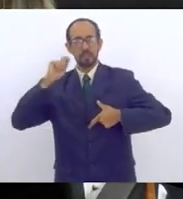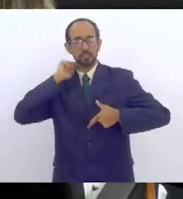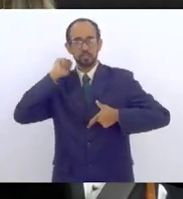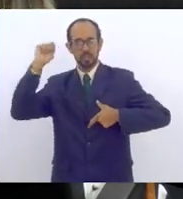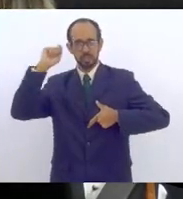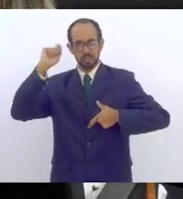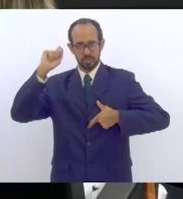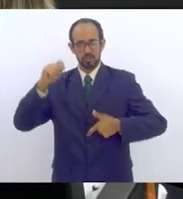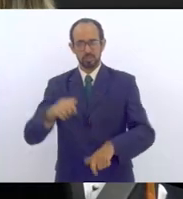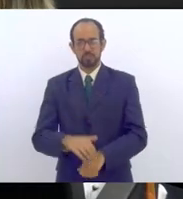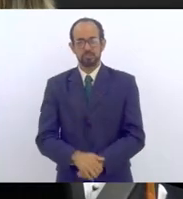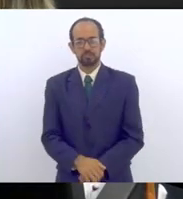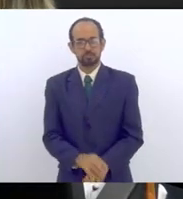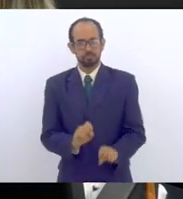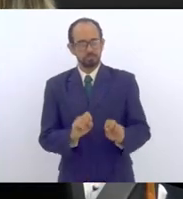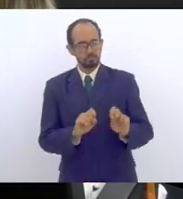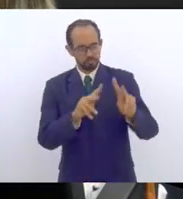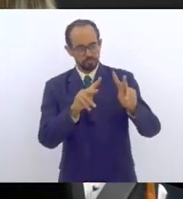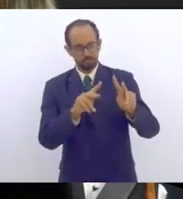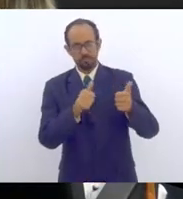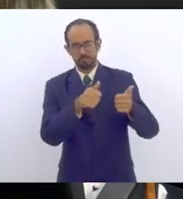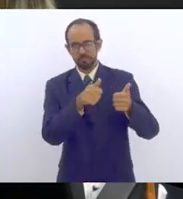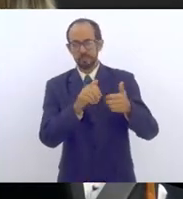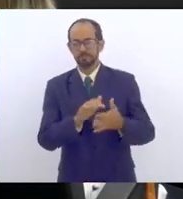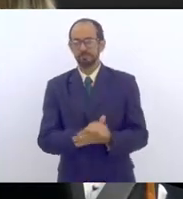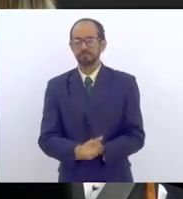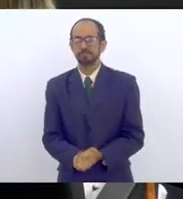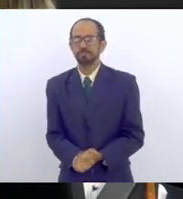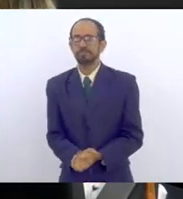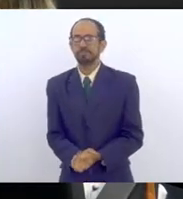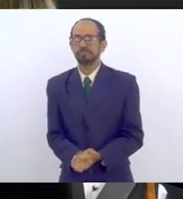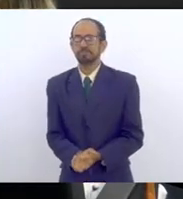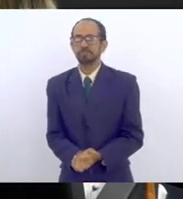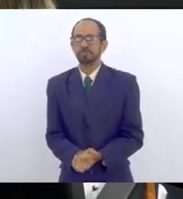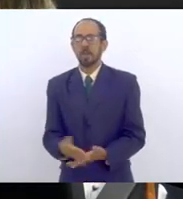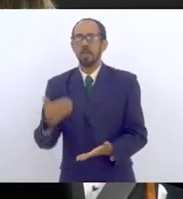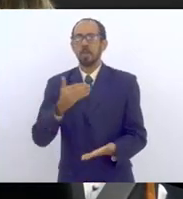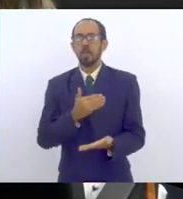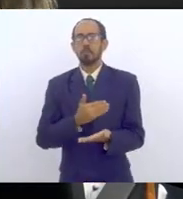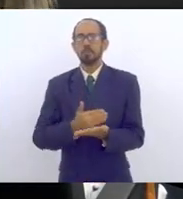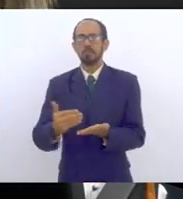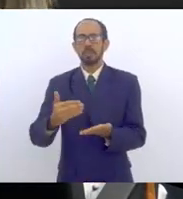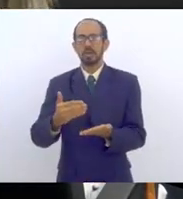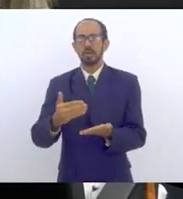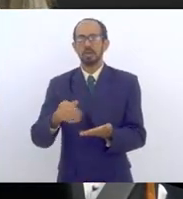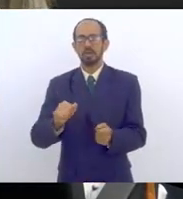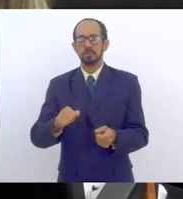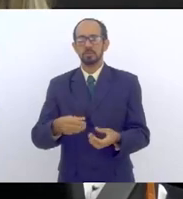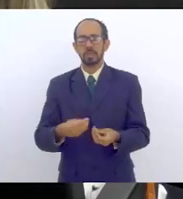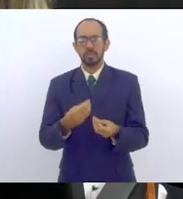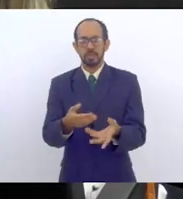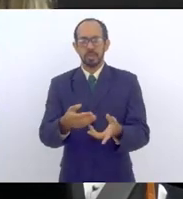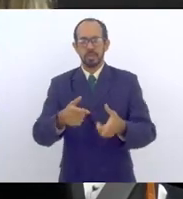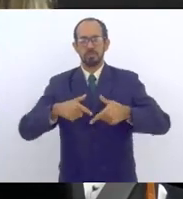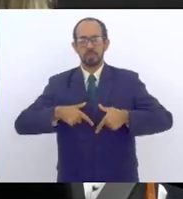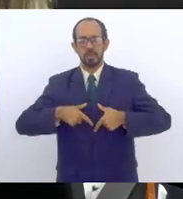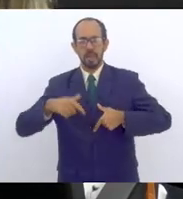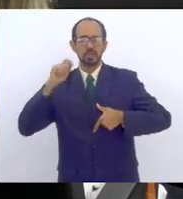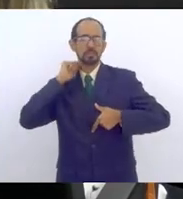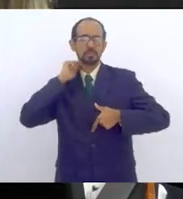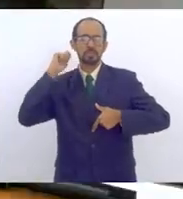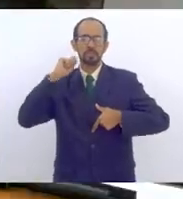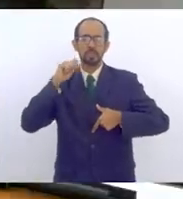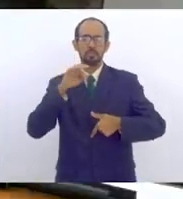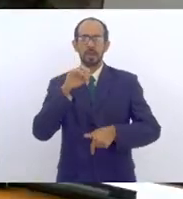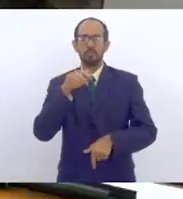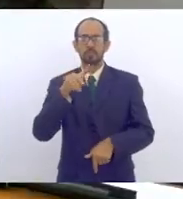nossas agraciados tá bem vamos lá daremos início a entrega da medalha Tiradentes de